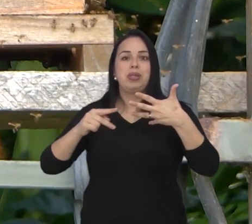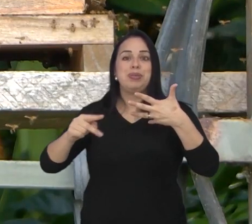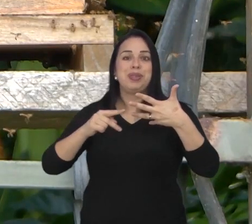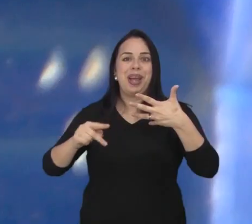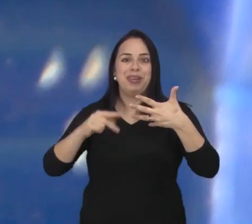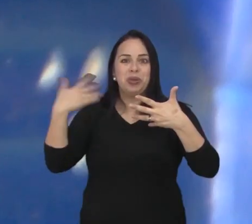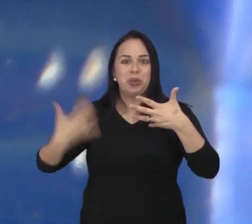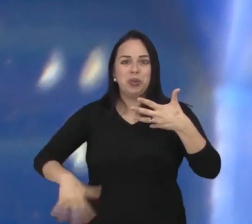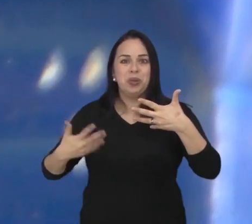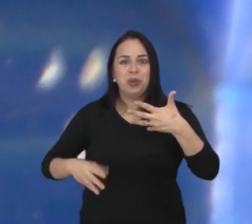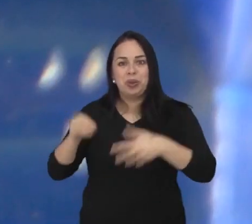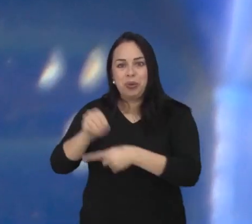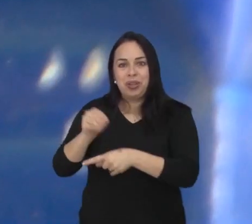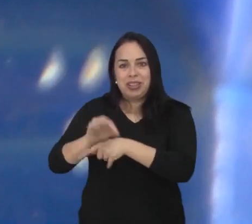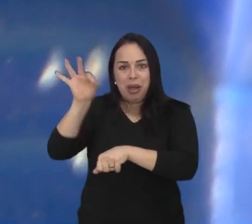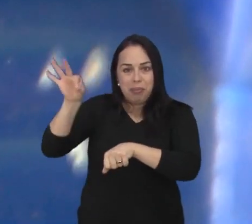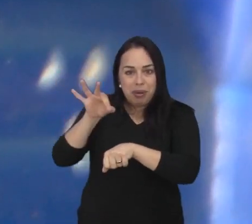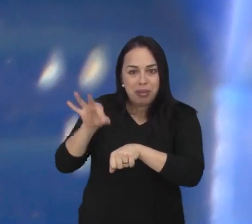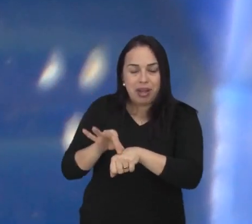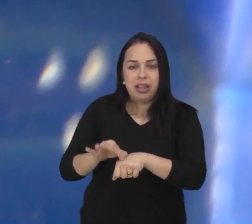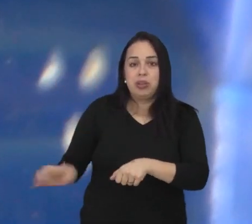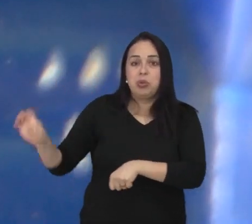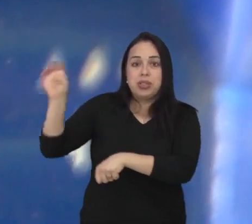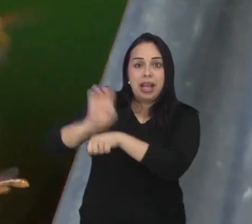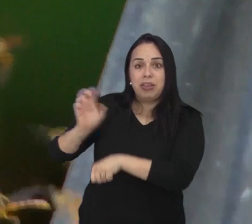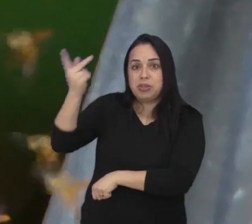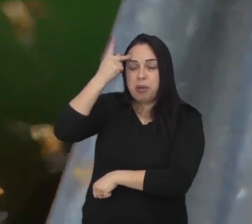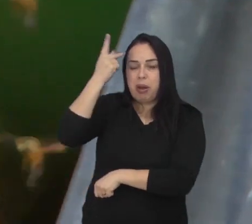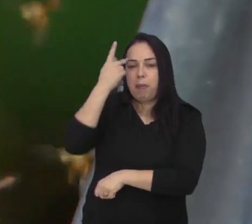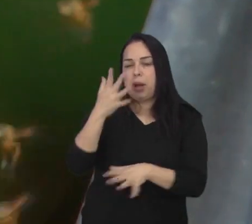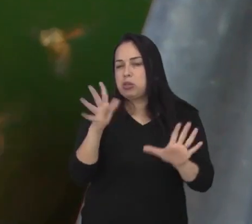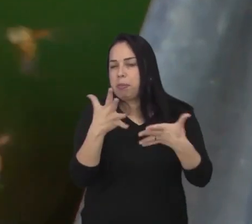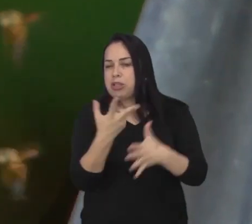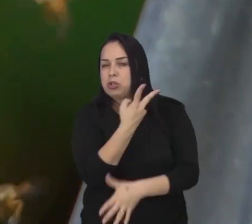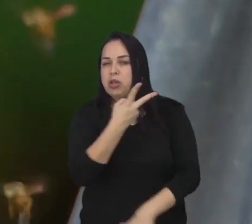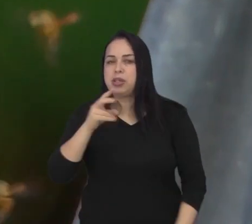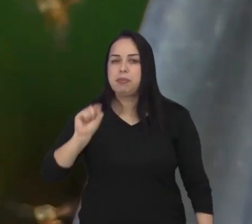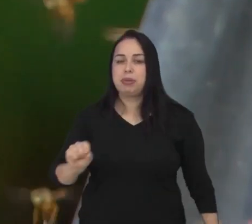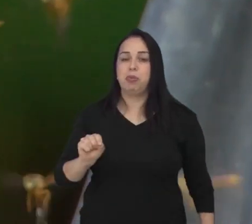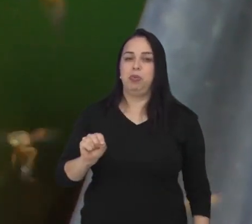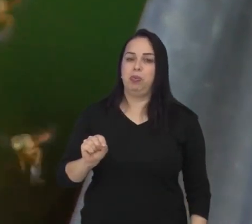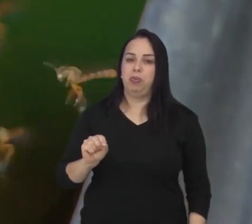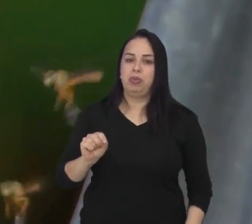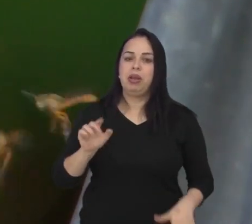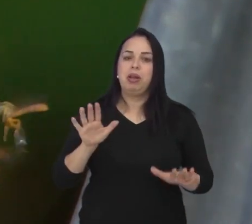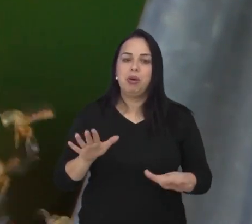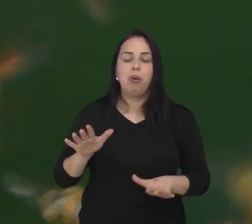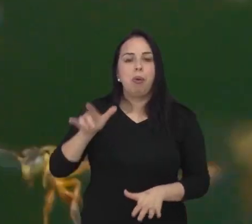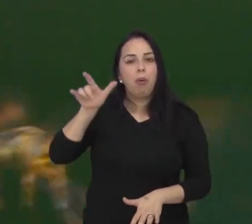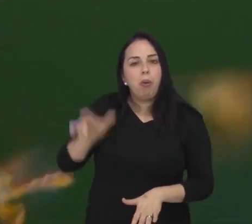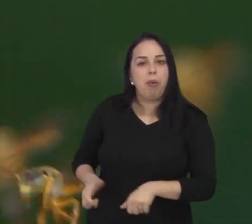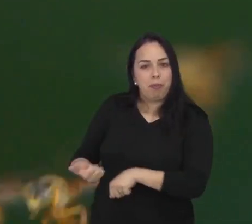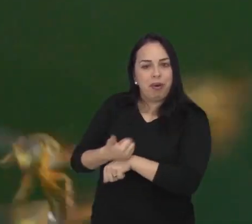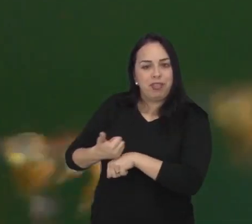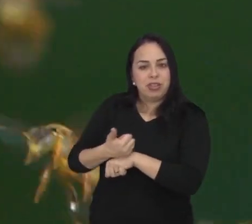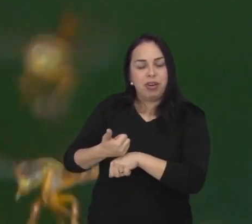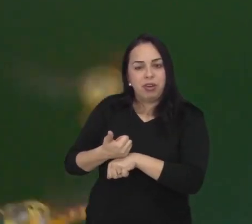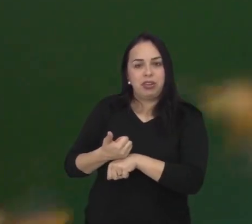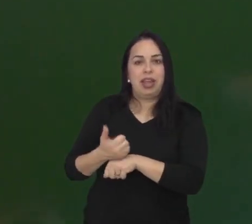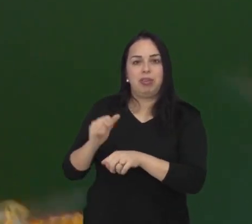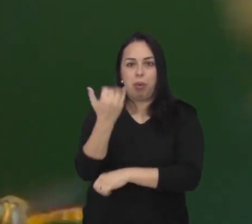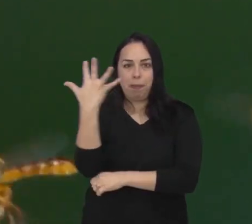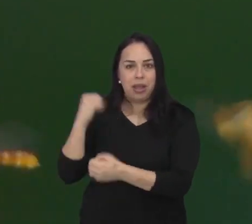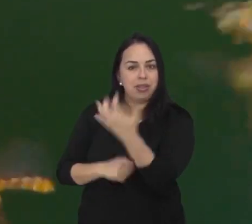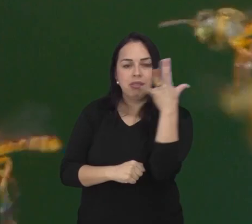4ª cidade com o maior número de criadores em São Paulo. Em todo o estado, são quase 2.500. Esse perito